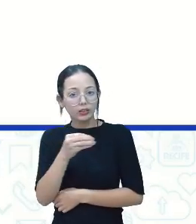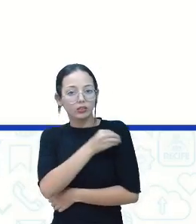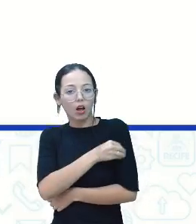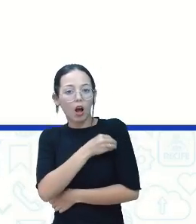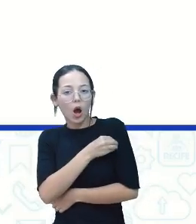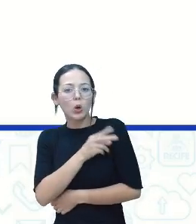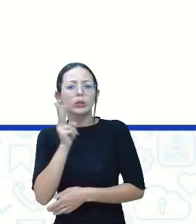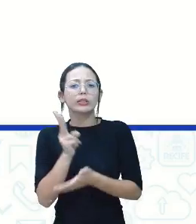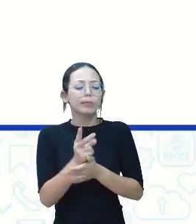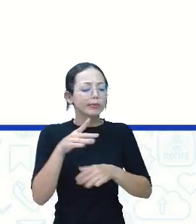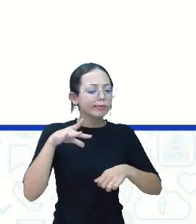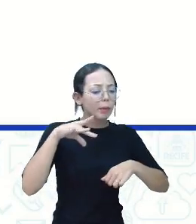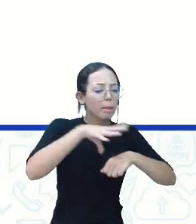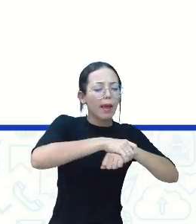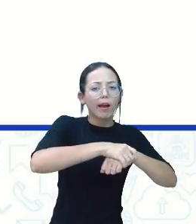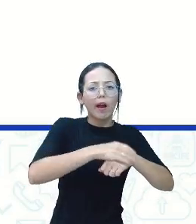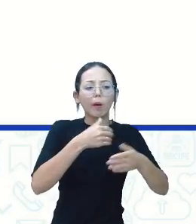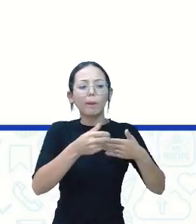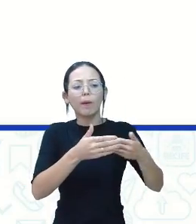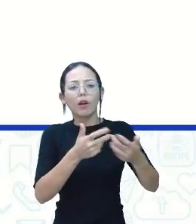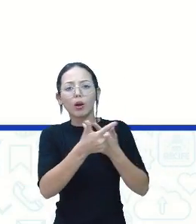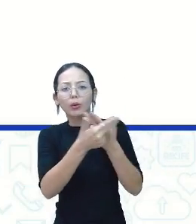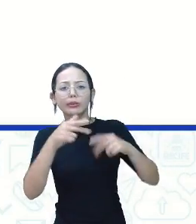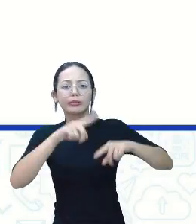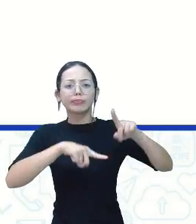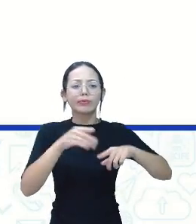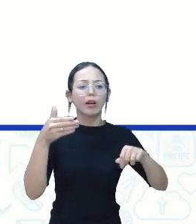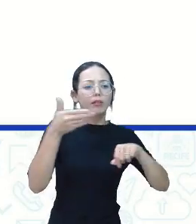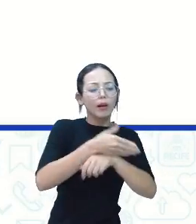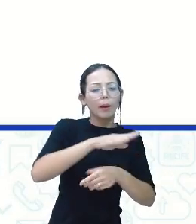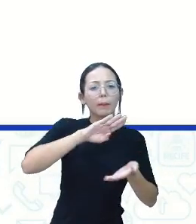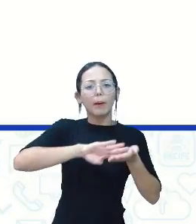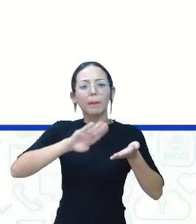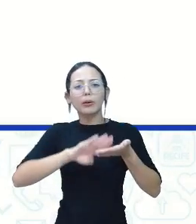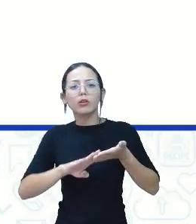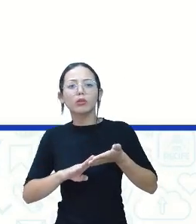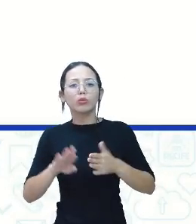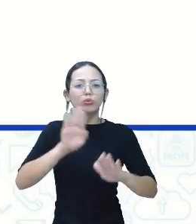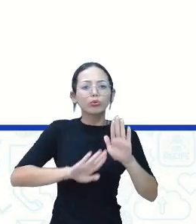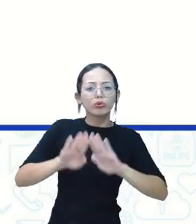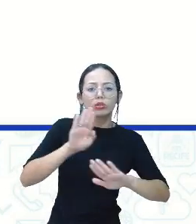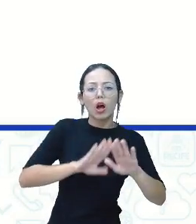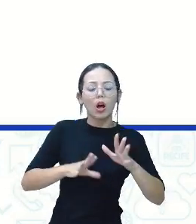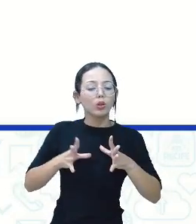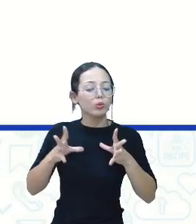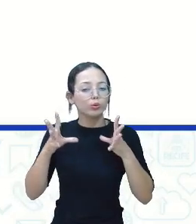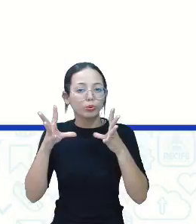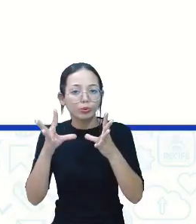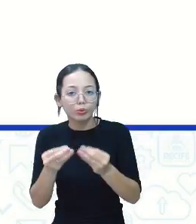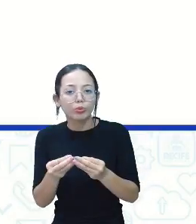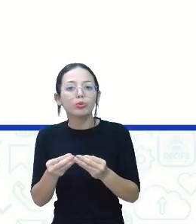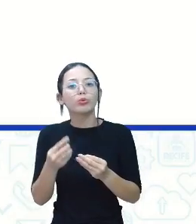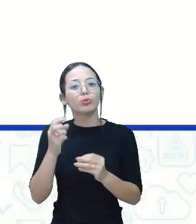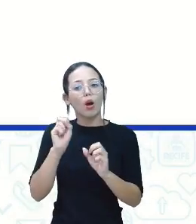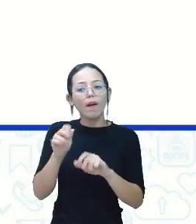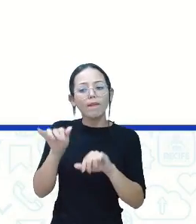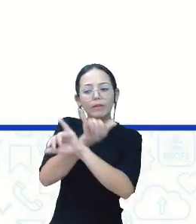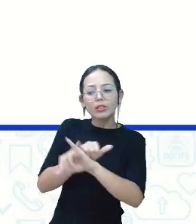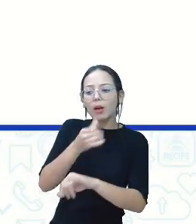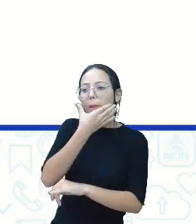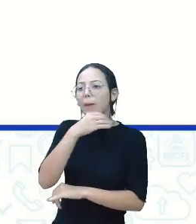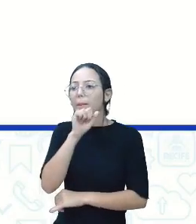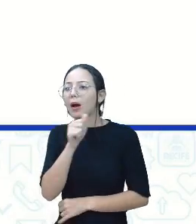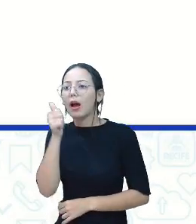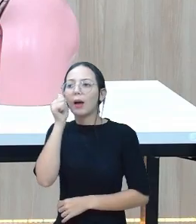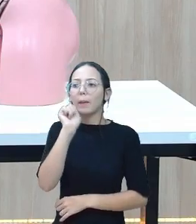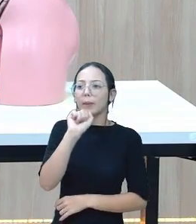que pegar em um objeto de outra pessoa, se você vai para banco, cuidado naquelas máquinas eletrônicas, avisar o papai, a